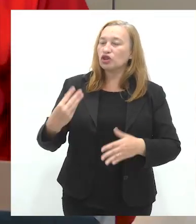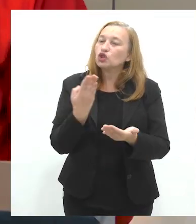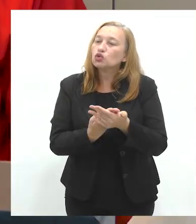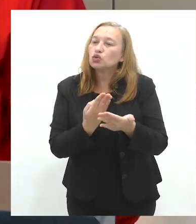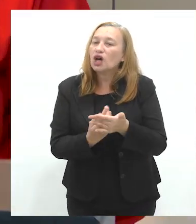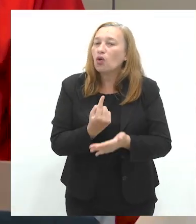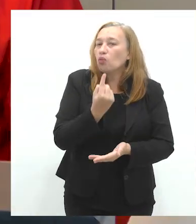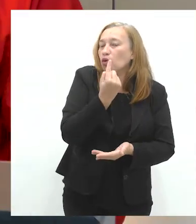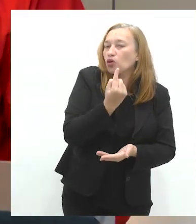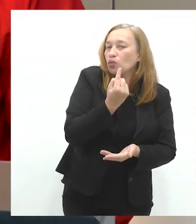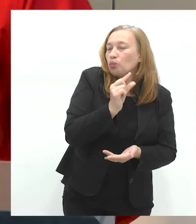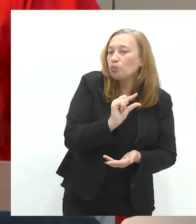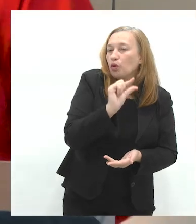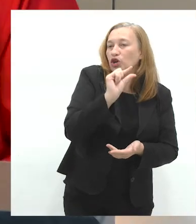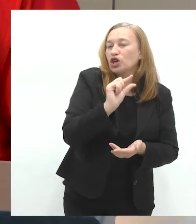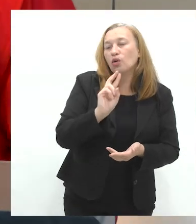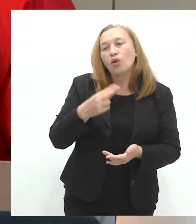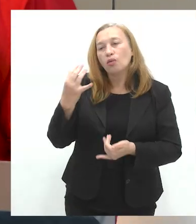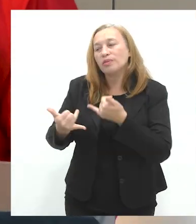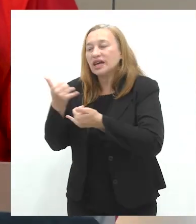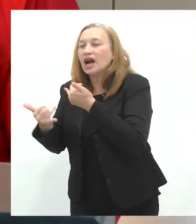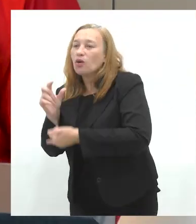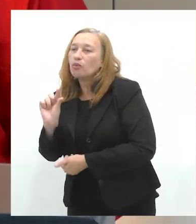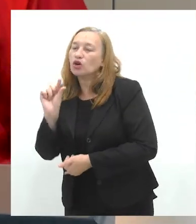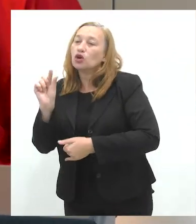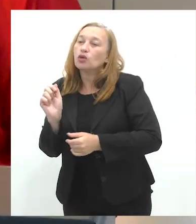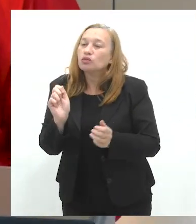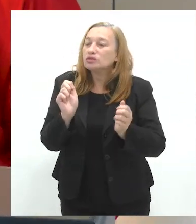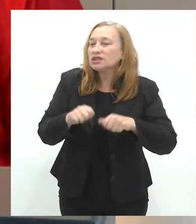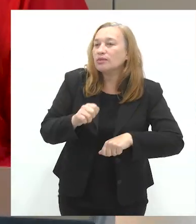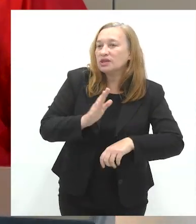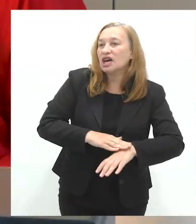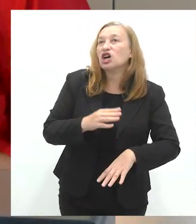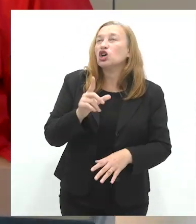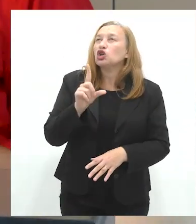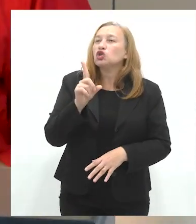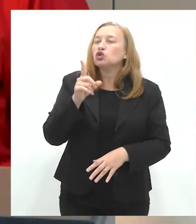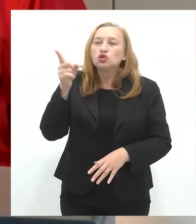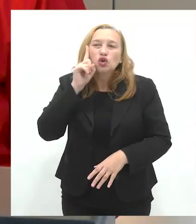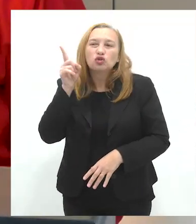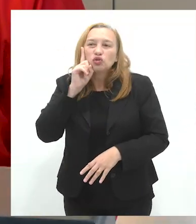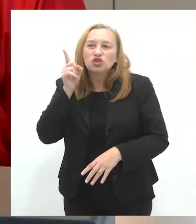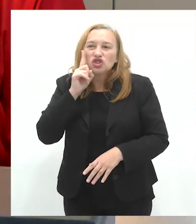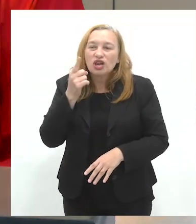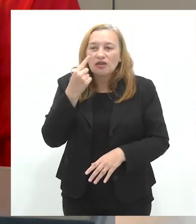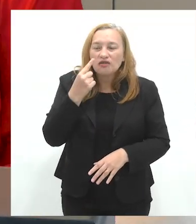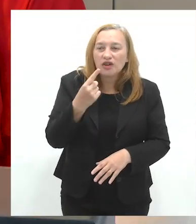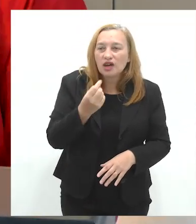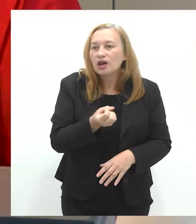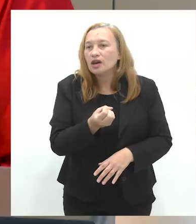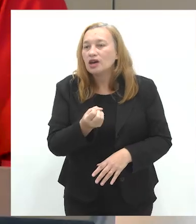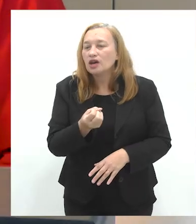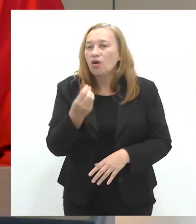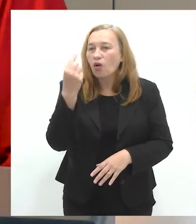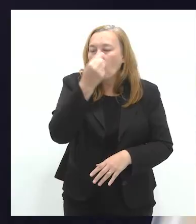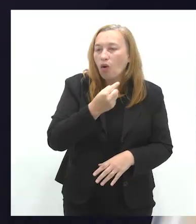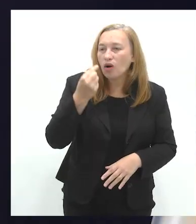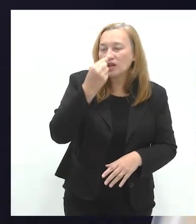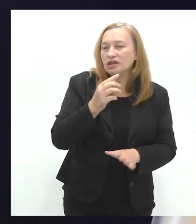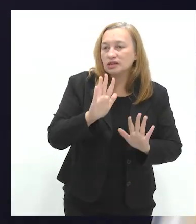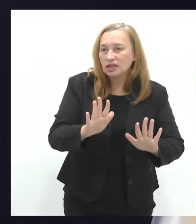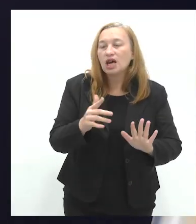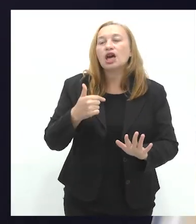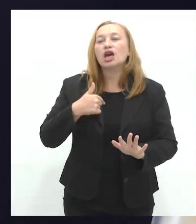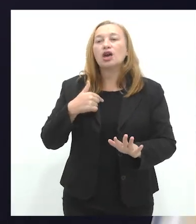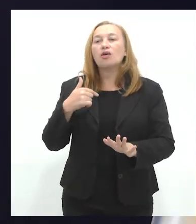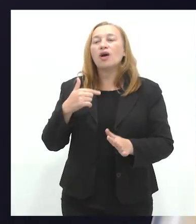crianças e estudar um pouquinho, ou brincar um pouquinho? Qual o tempo ideal? Pelo menos para o pai falar, não, todo dia eu vou tirar tantos minutos. Eu